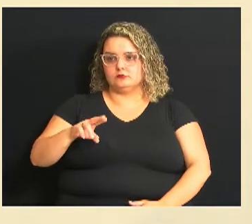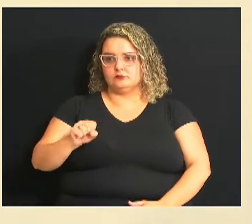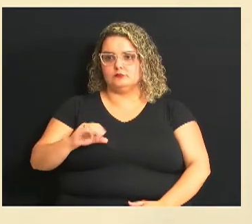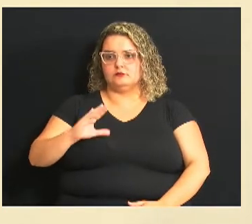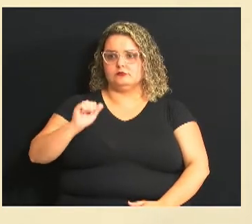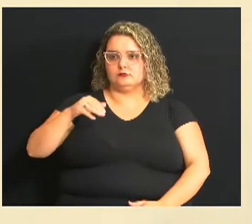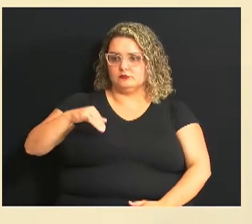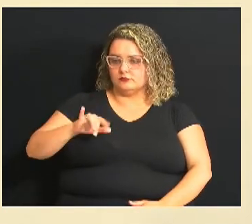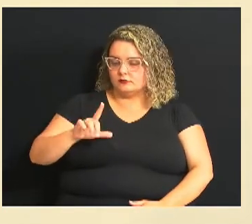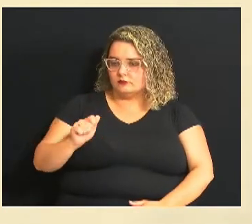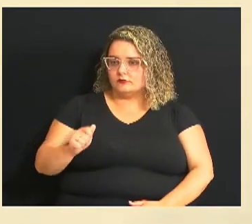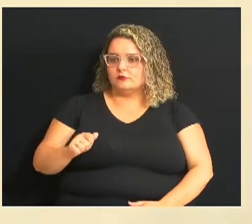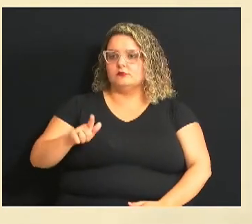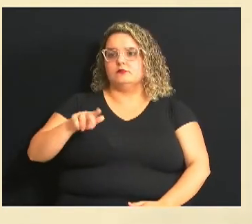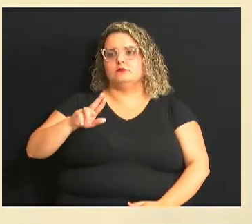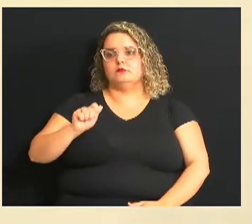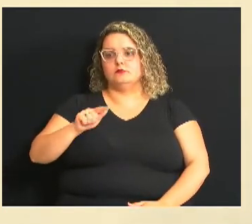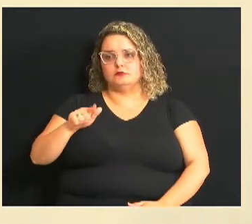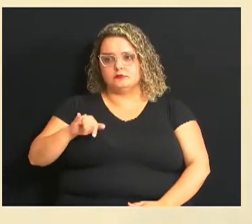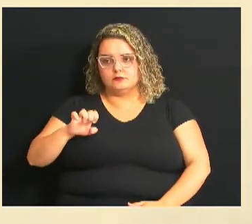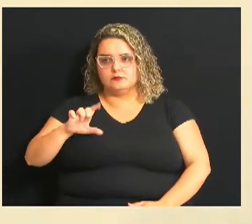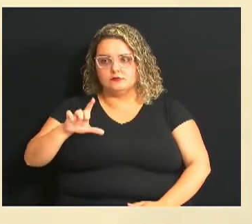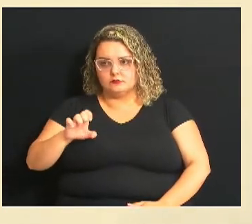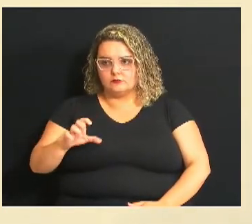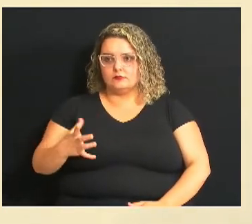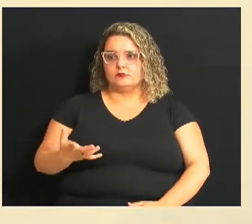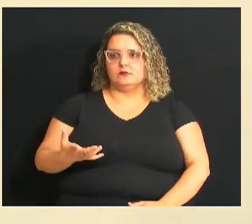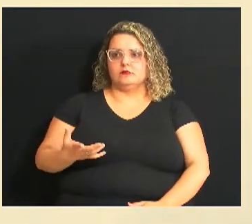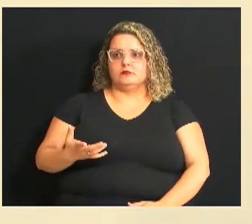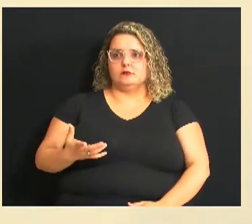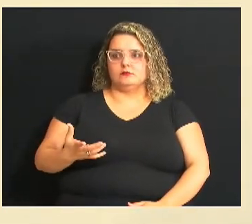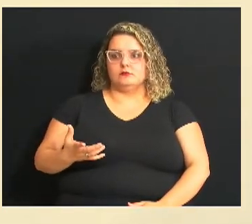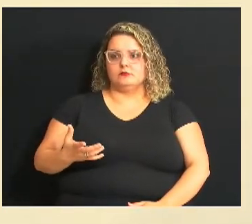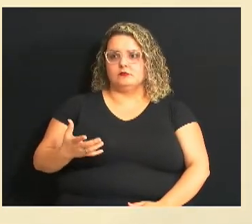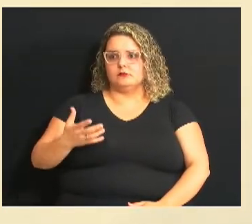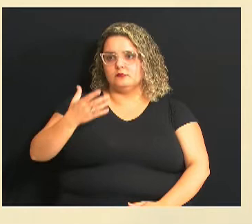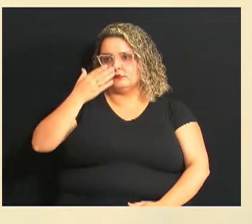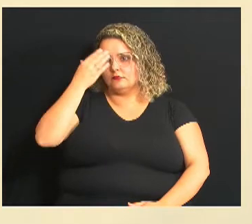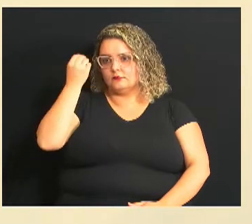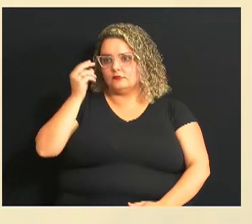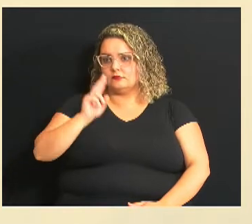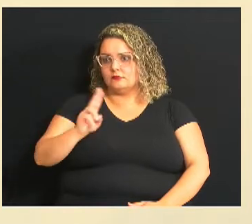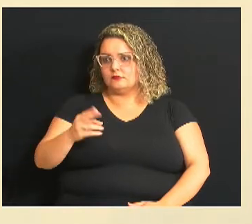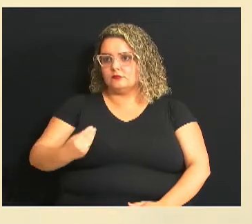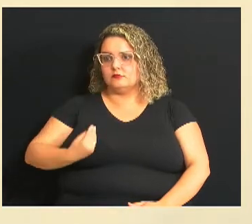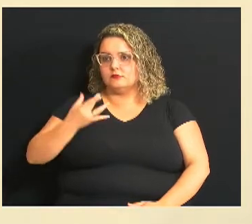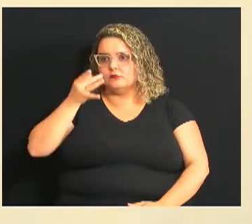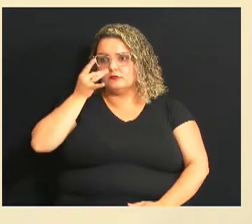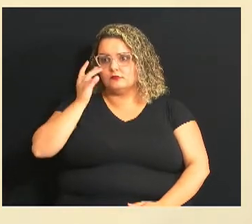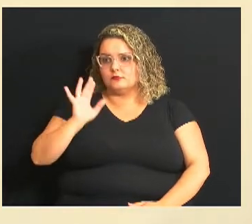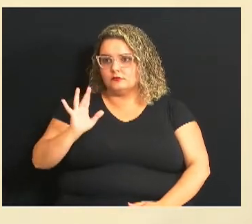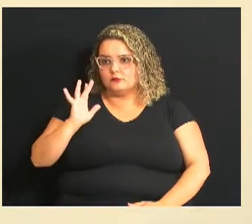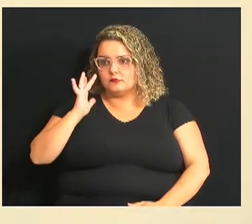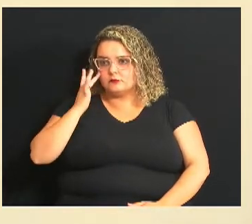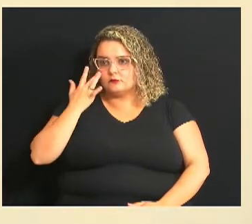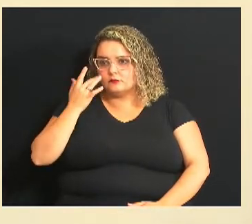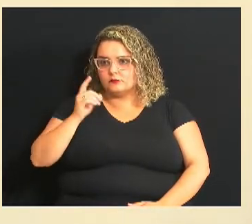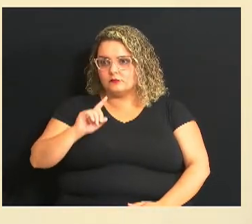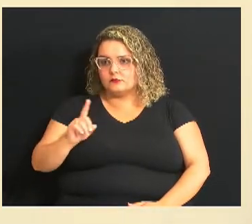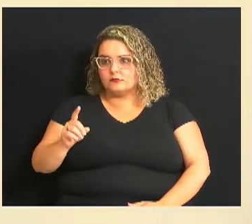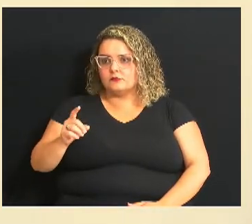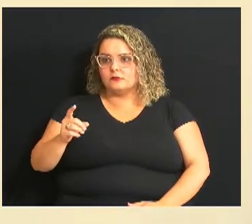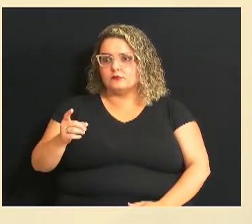Camila, Graziele, esqueci alguém aí que está aqui? Acho que